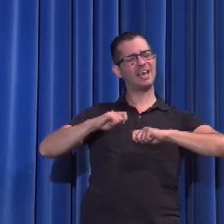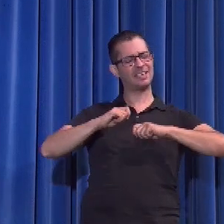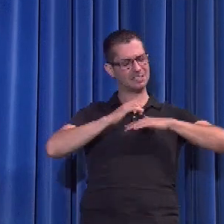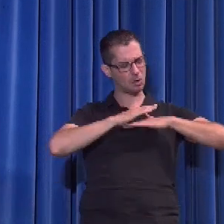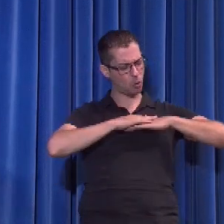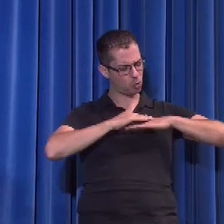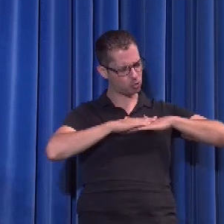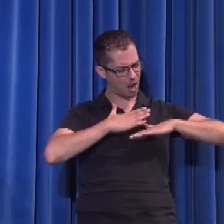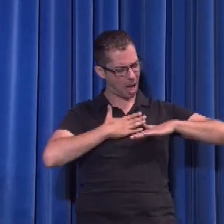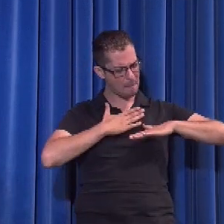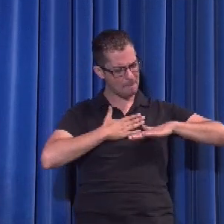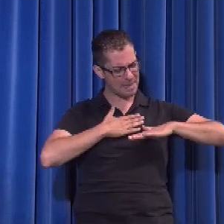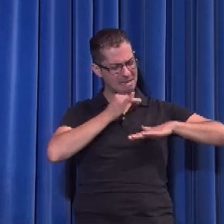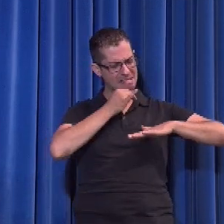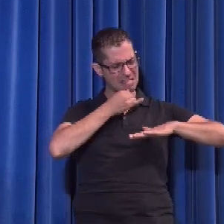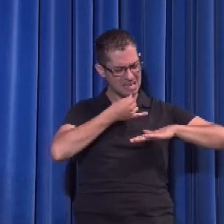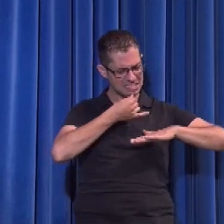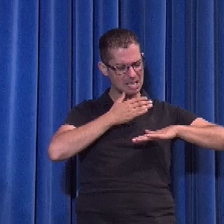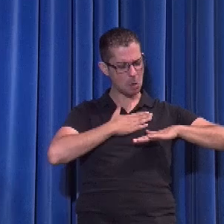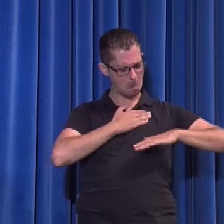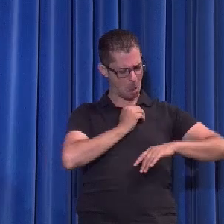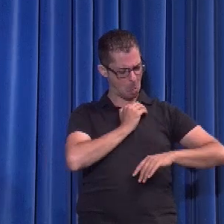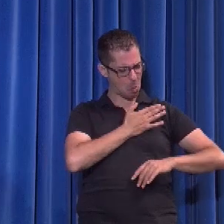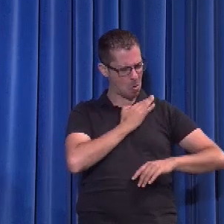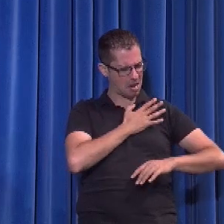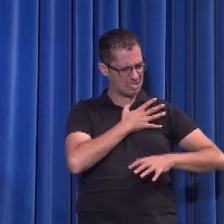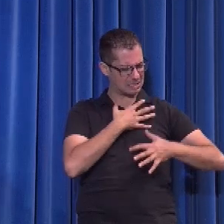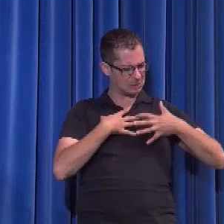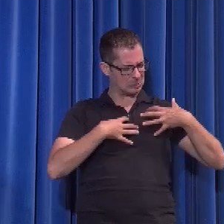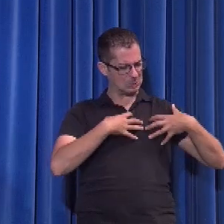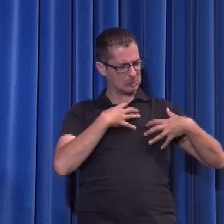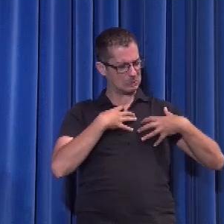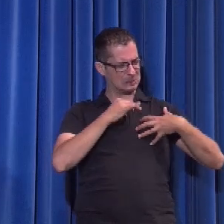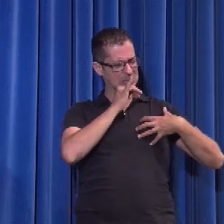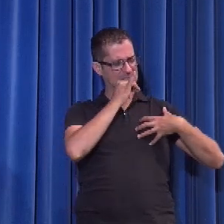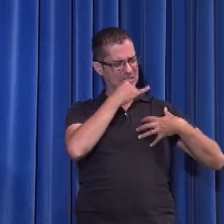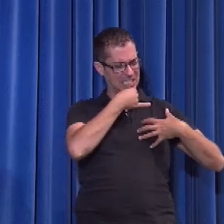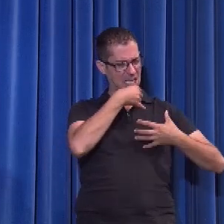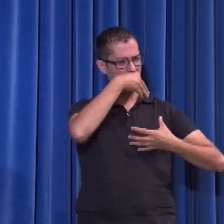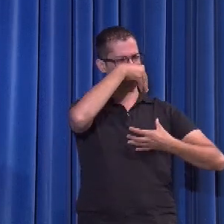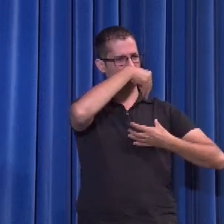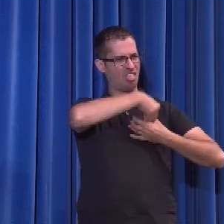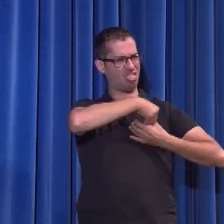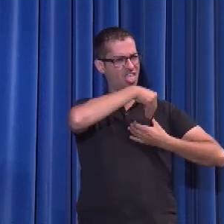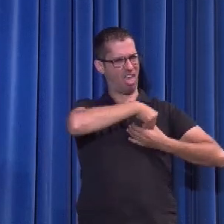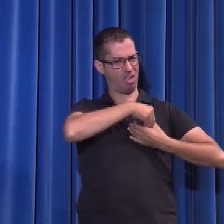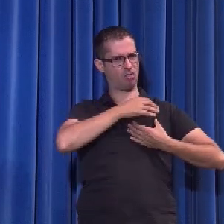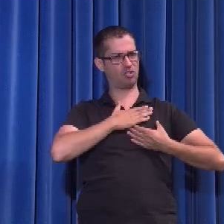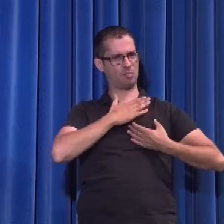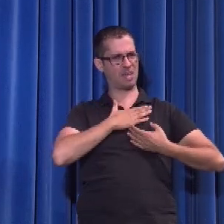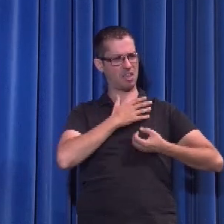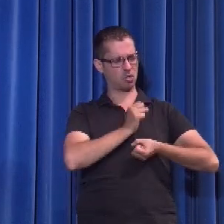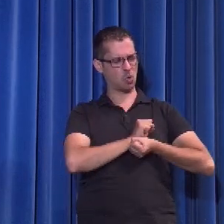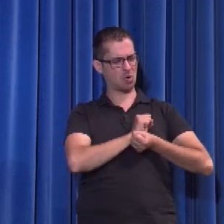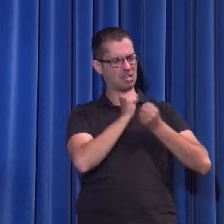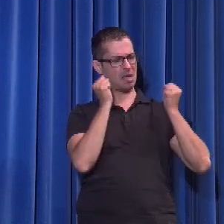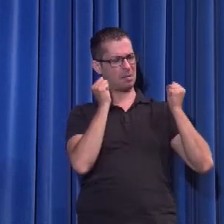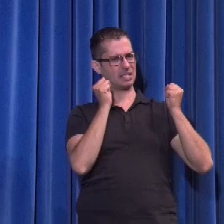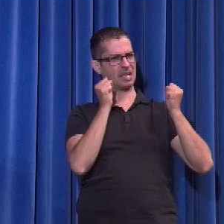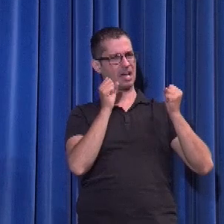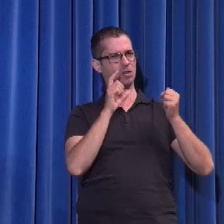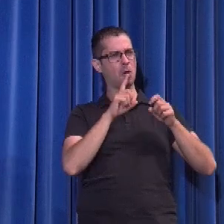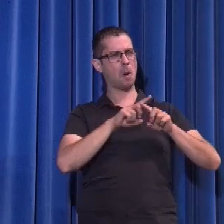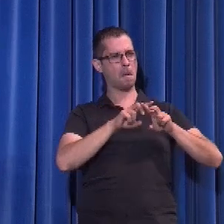tristeza. O meu coração desfalece dentro de mim. Seguindo, Estou quebrantado pela ferida da filha do